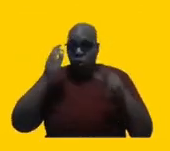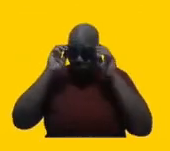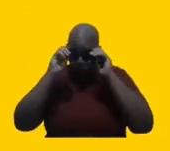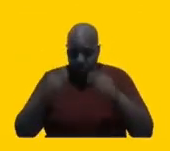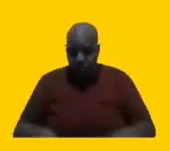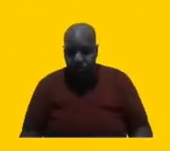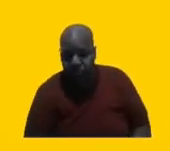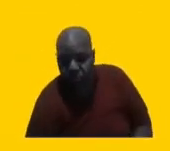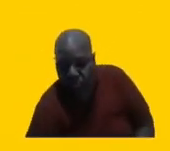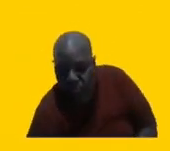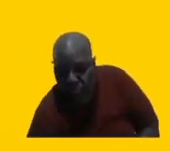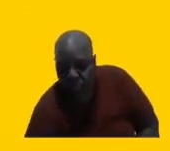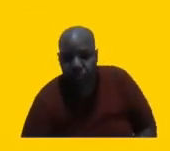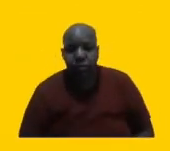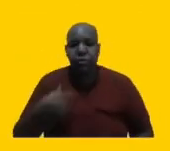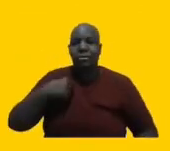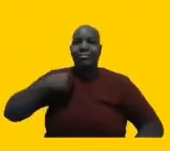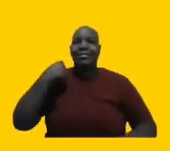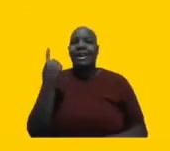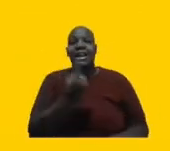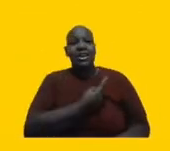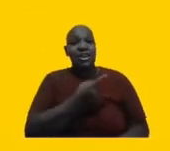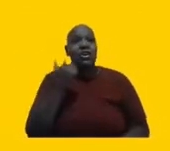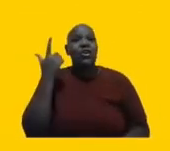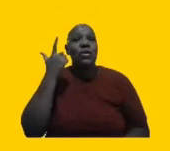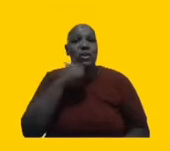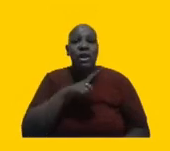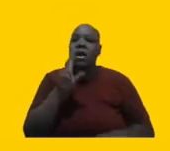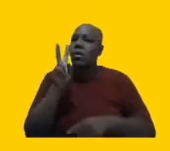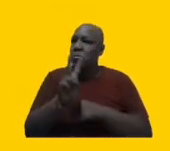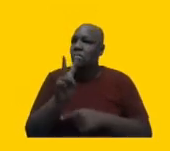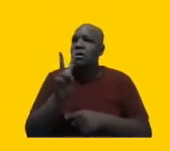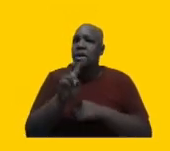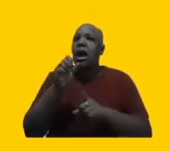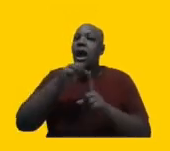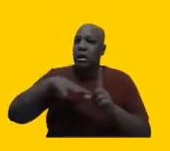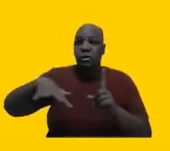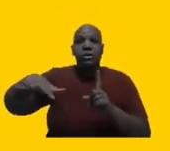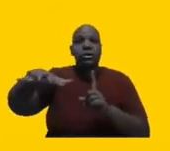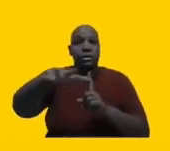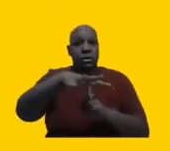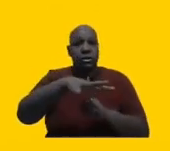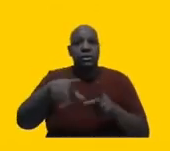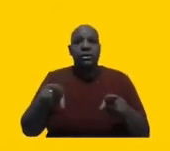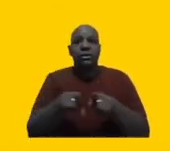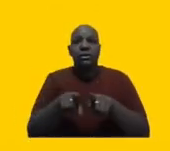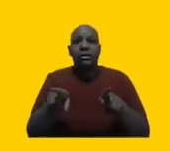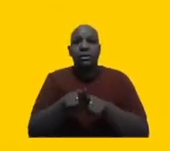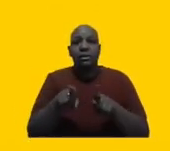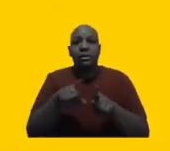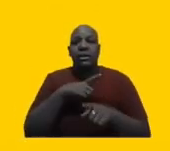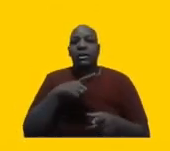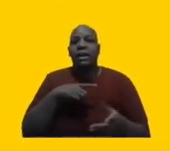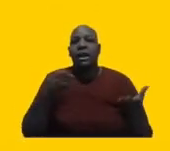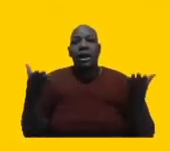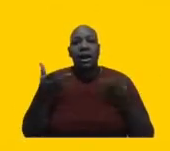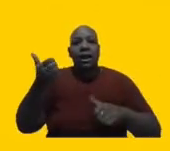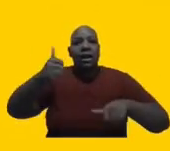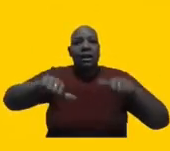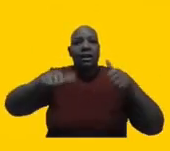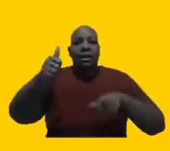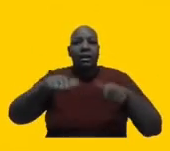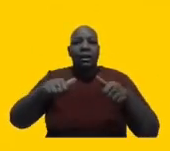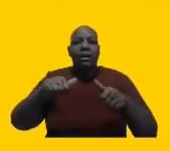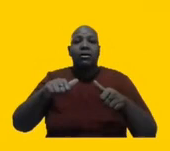intensamente para que a gente consiga proteger a sociedade, proteger a perspectiva da avaliação